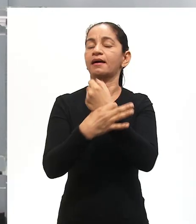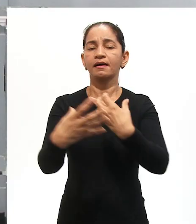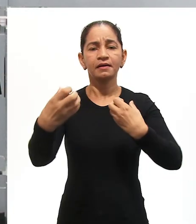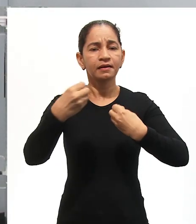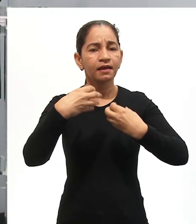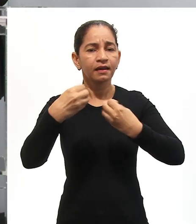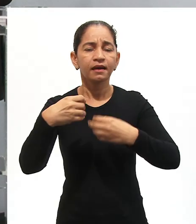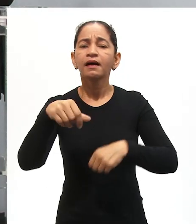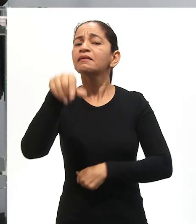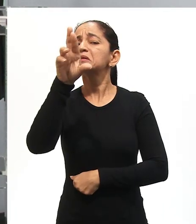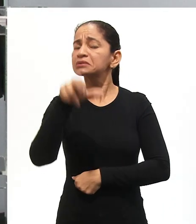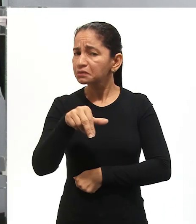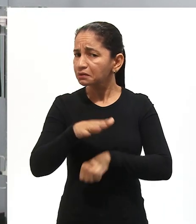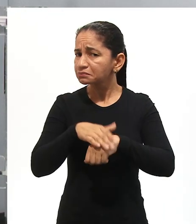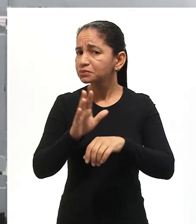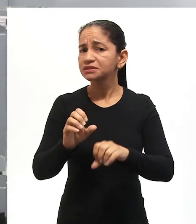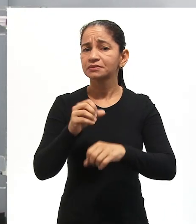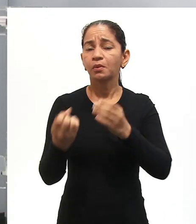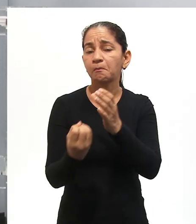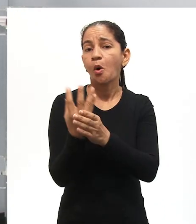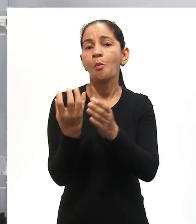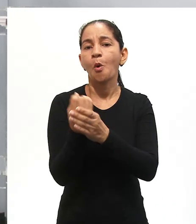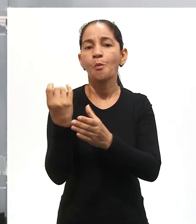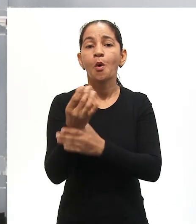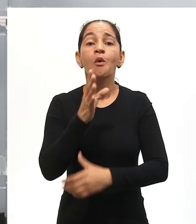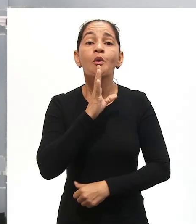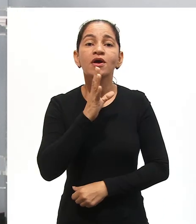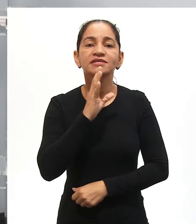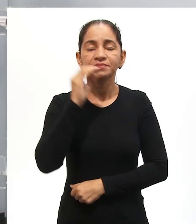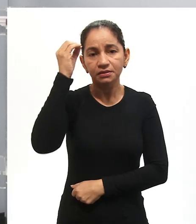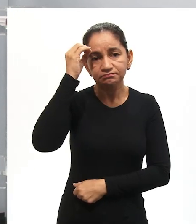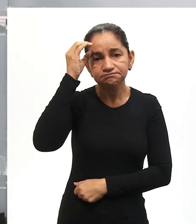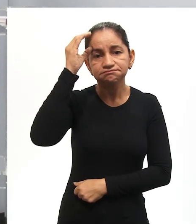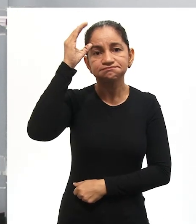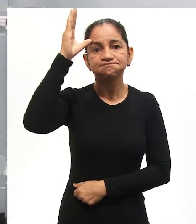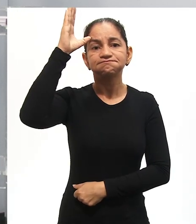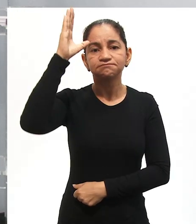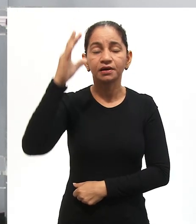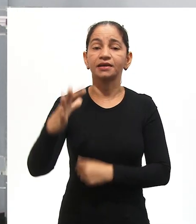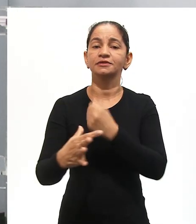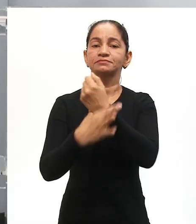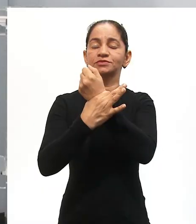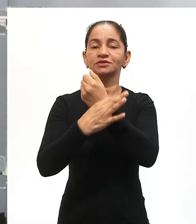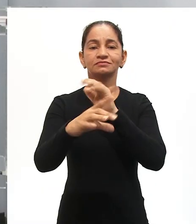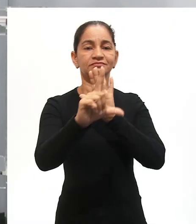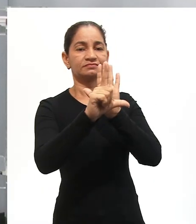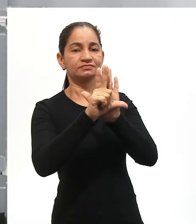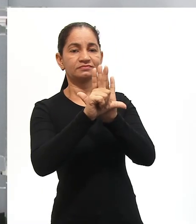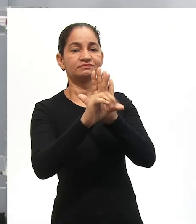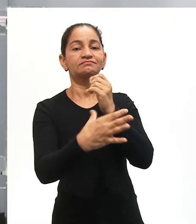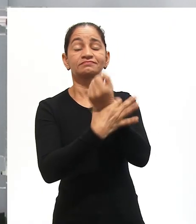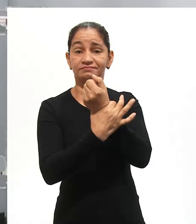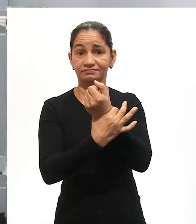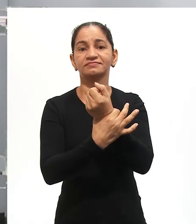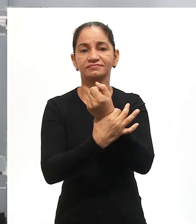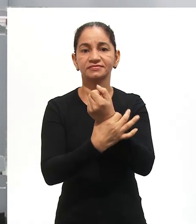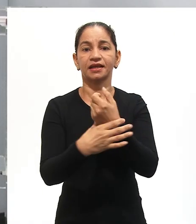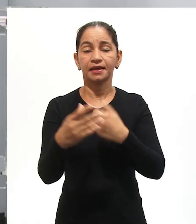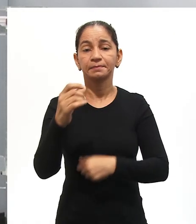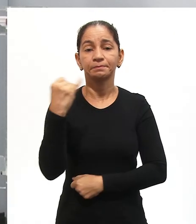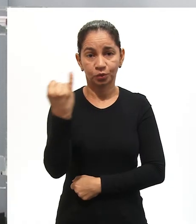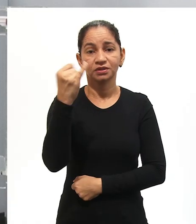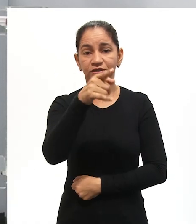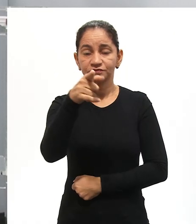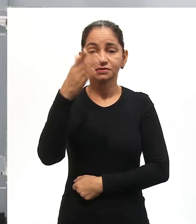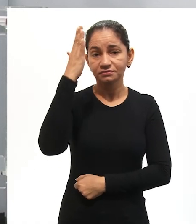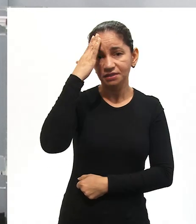nós, professores, quem ensina produz conhecimento, e esse conhecimento ele tem proteção jurídica. É muito importante a